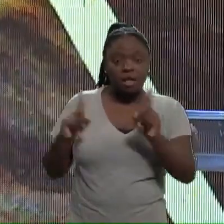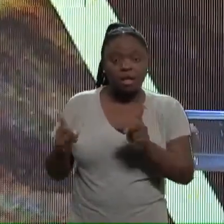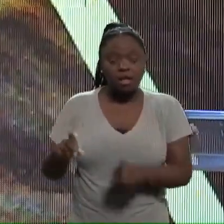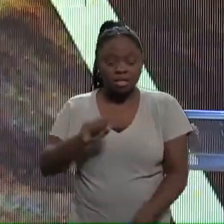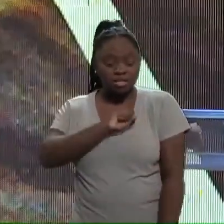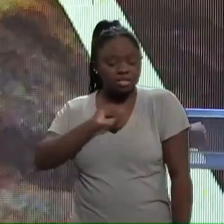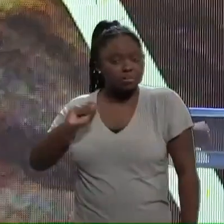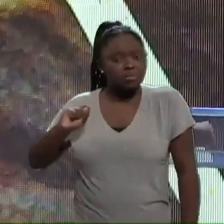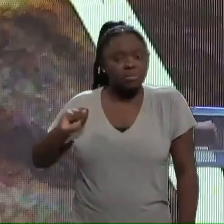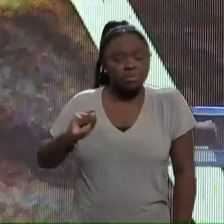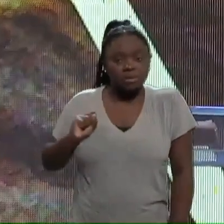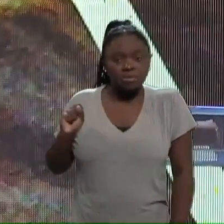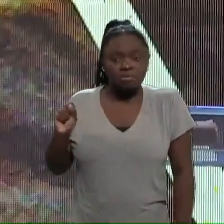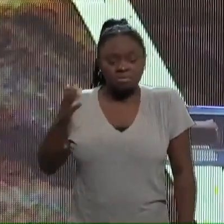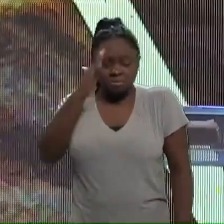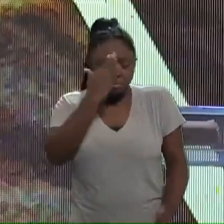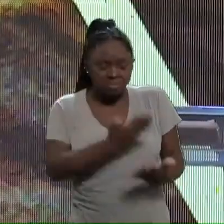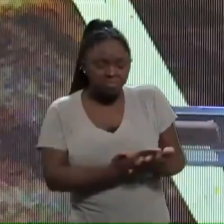muita perspectiva em Davi.